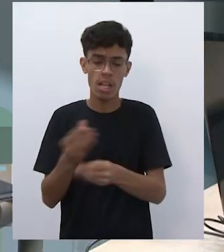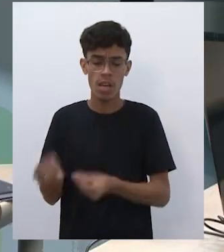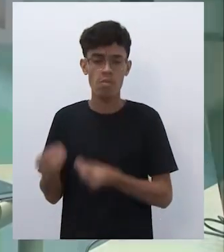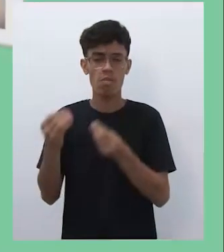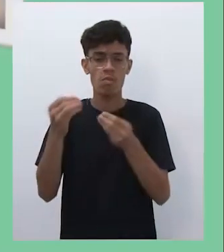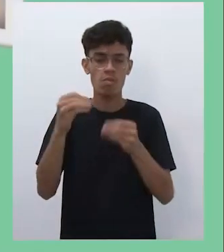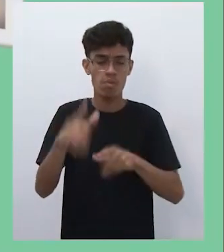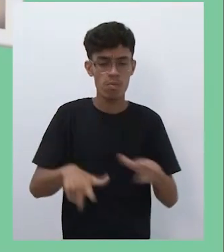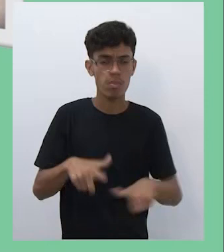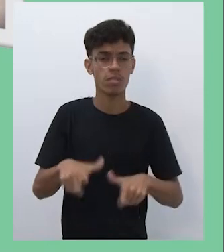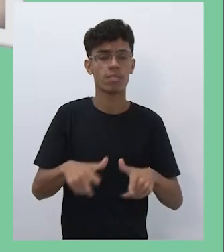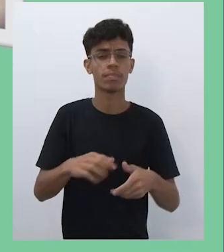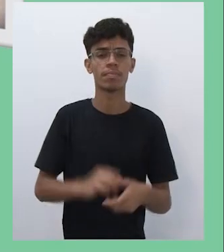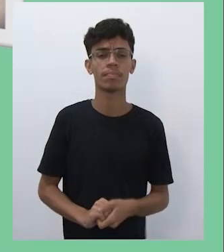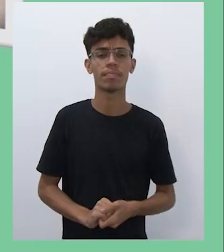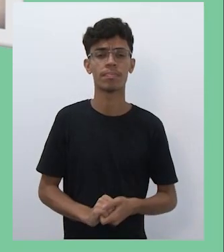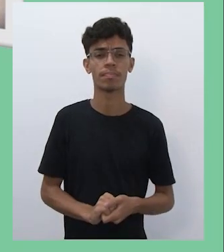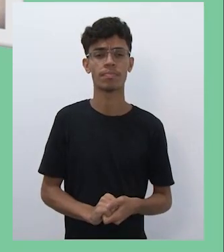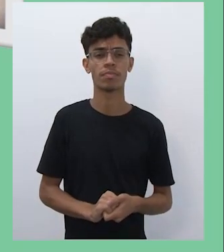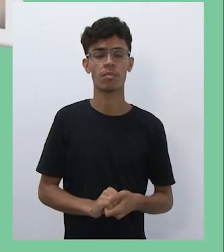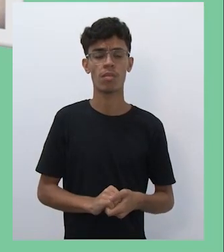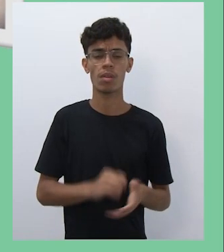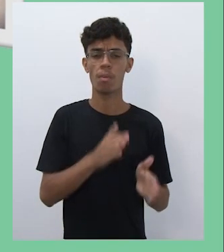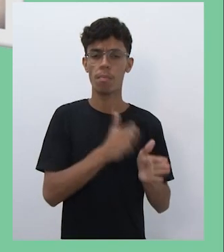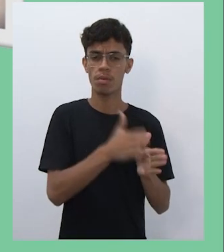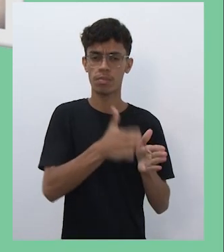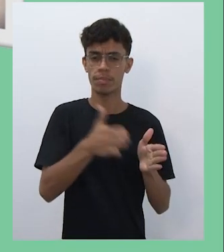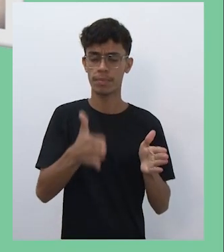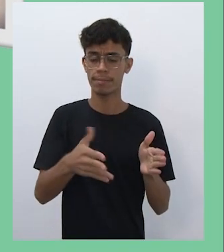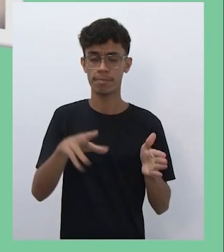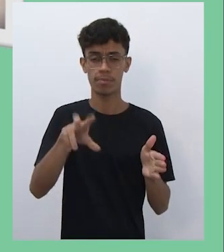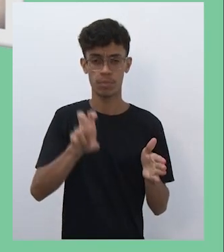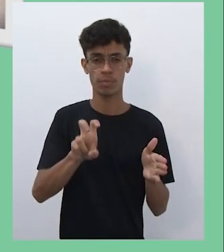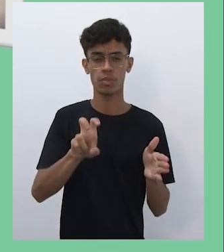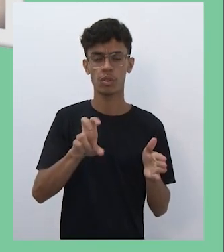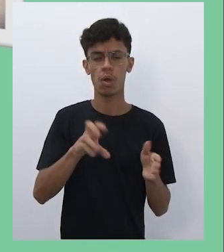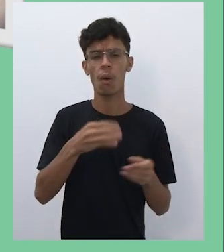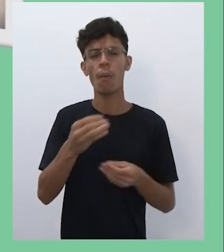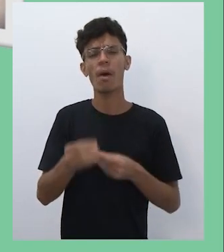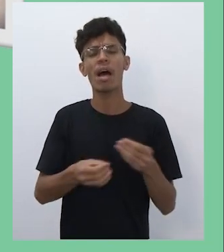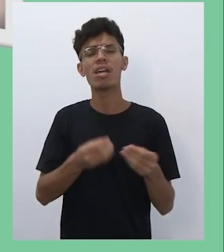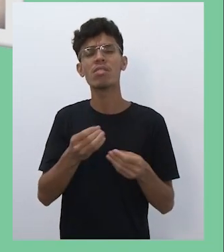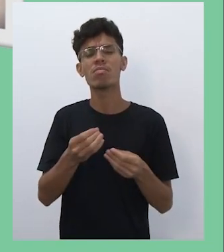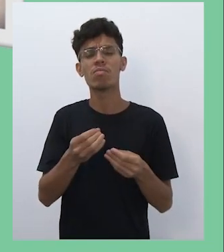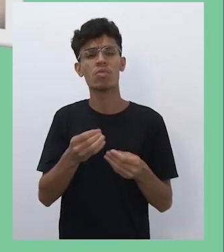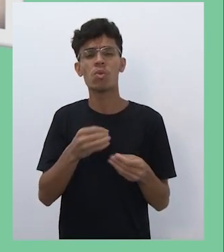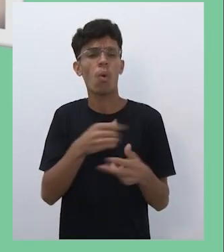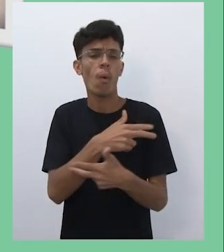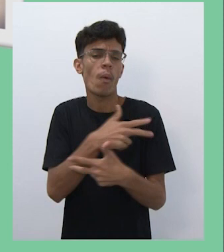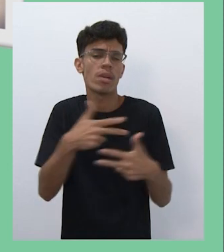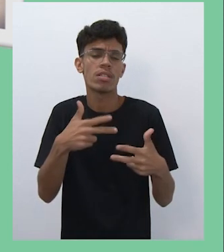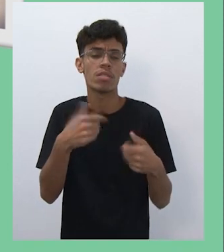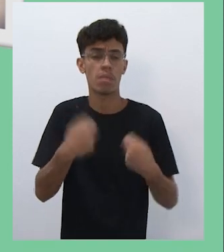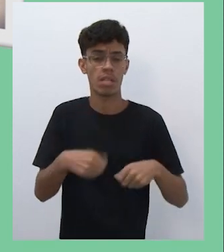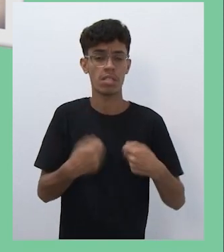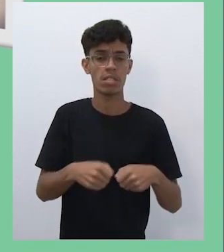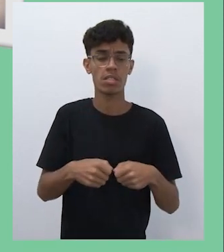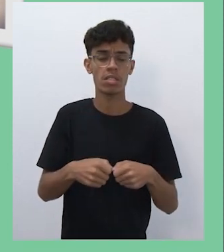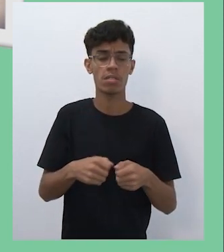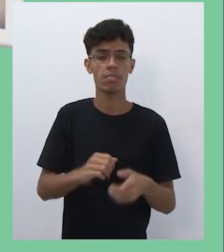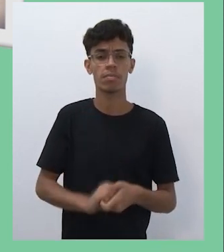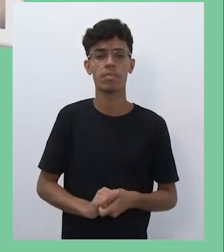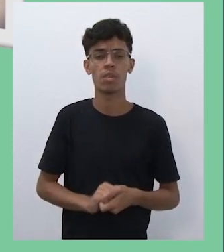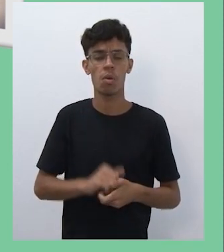prática. E aí, pessoal, a quinta parte é quais os recursos necessários para a execução do projeto, não é? Recursos